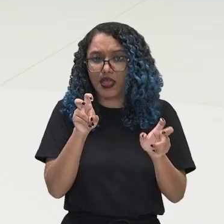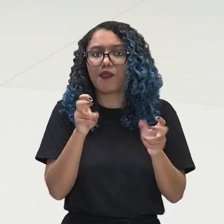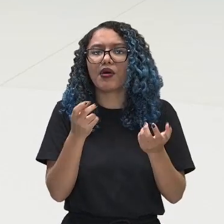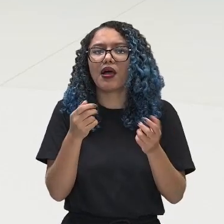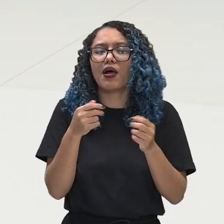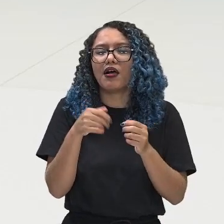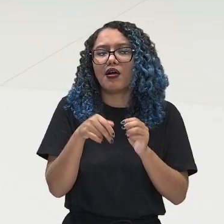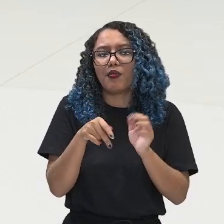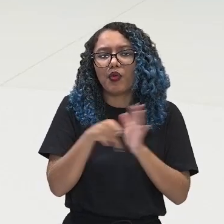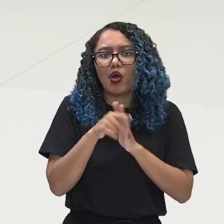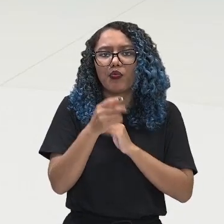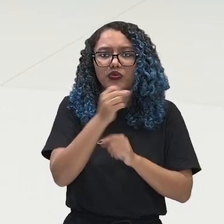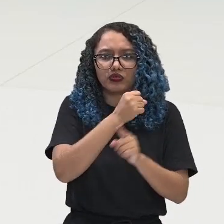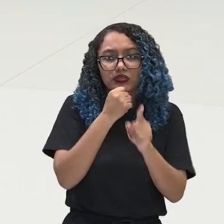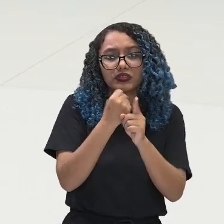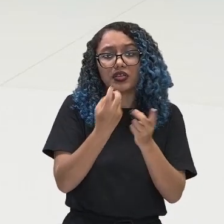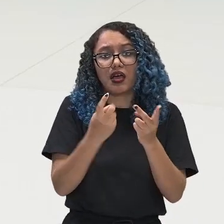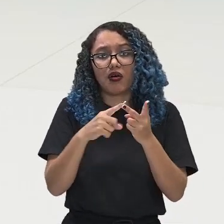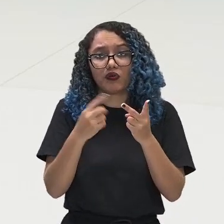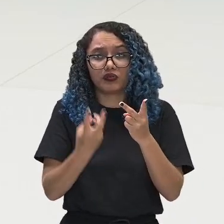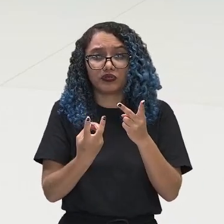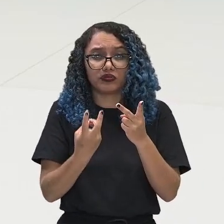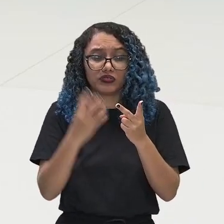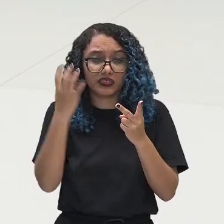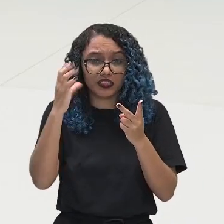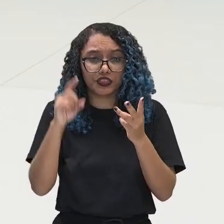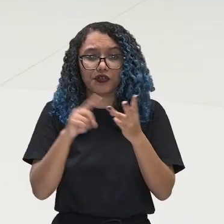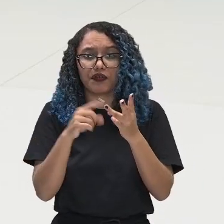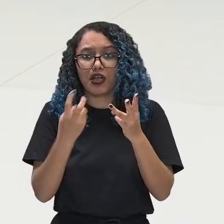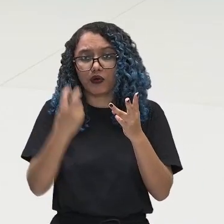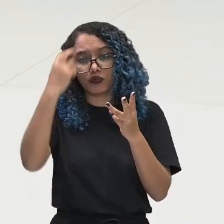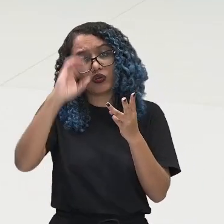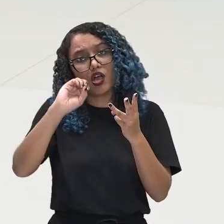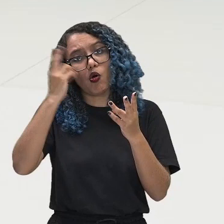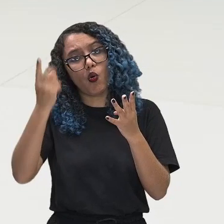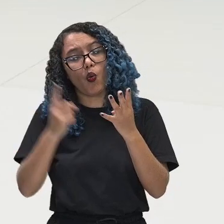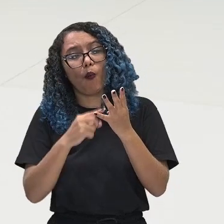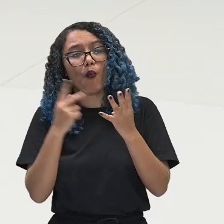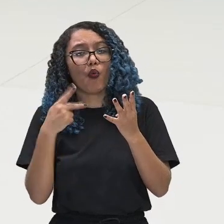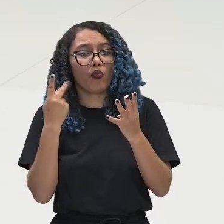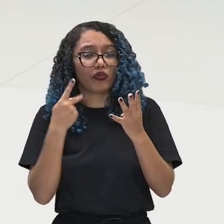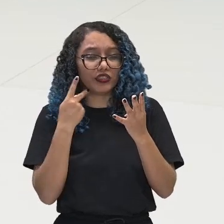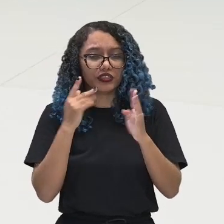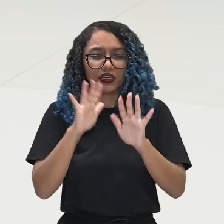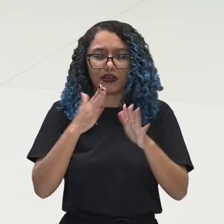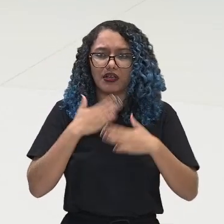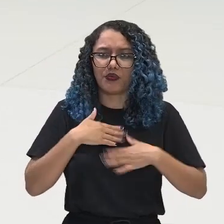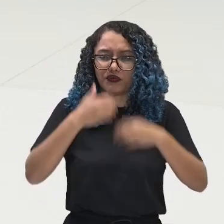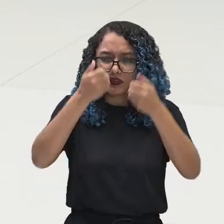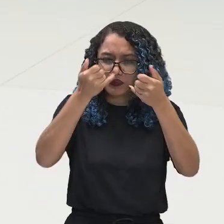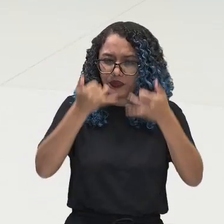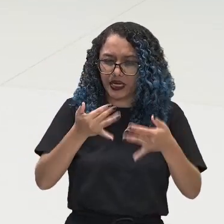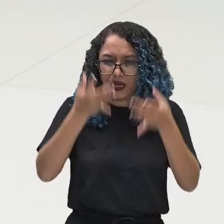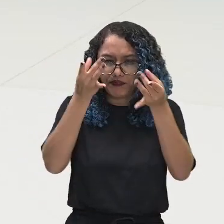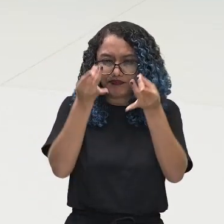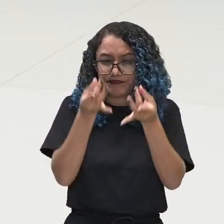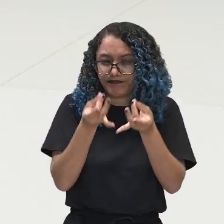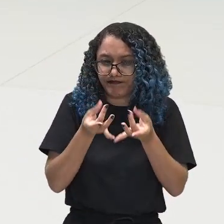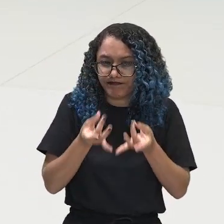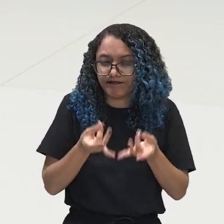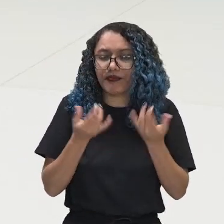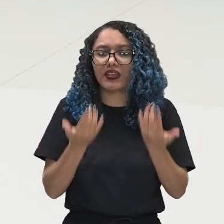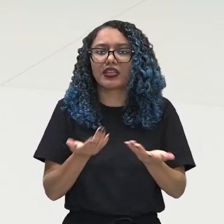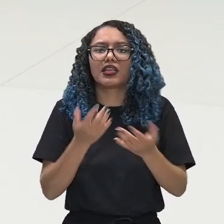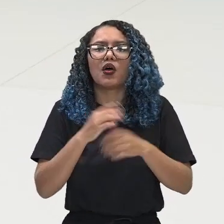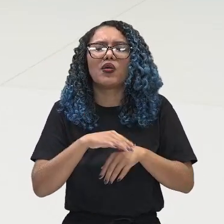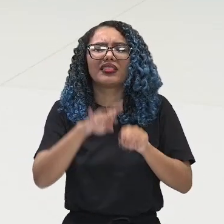social, científica, cultural ou política. Então, vamos entender parte por parte. Quando falo que é um texto